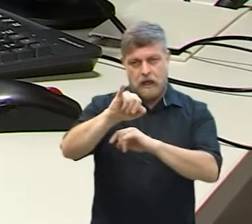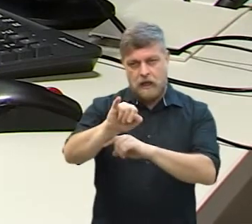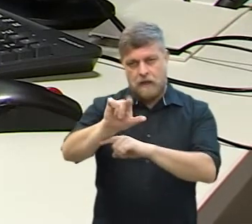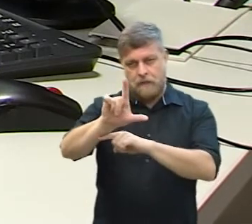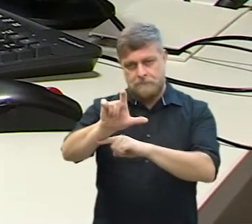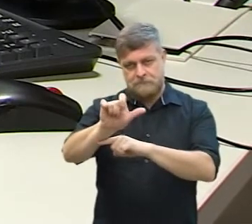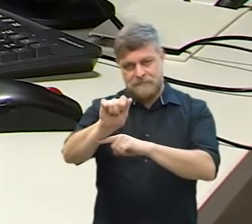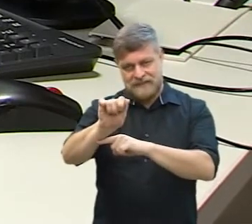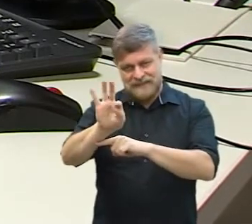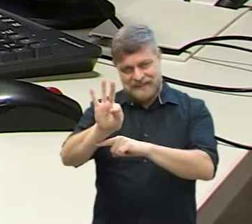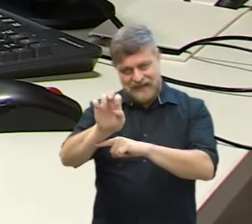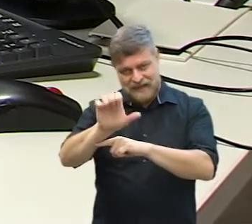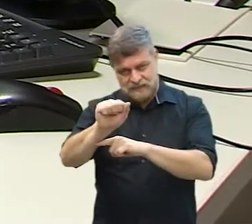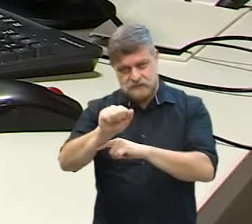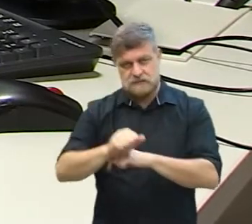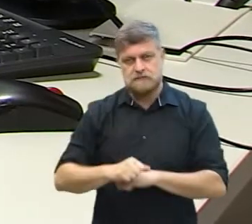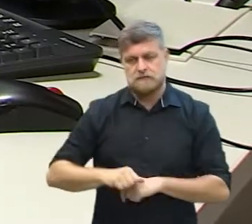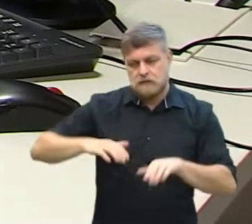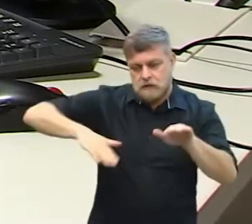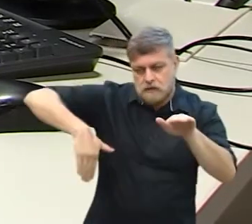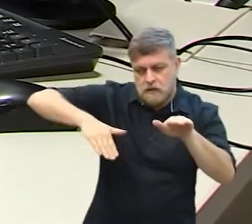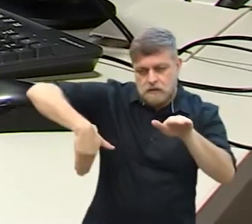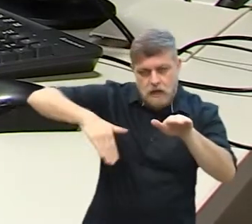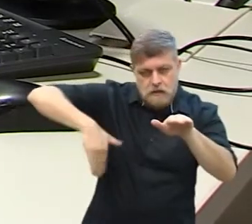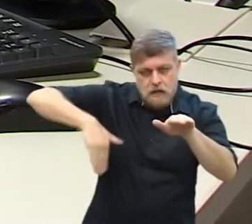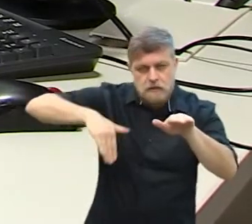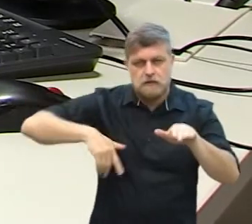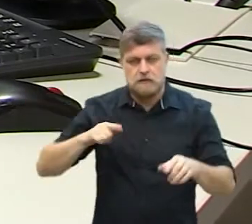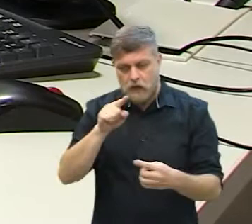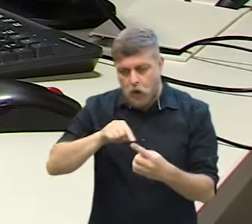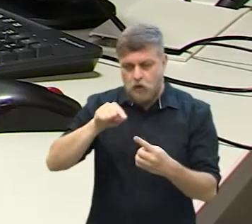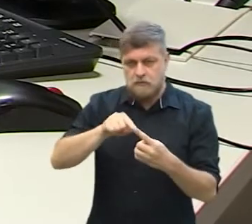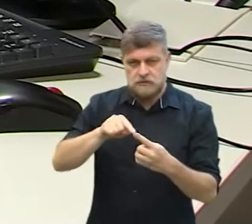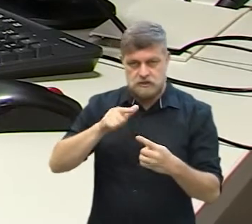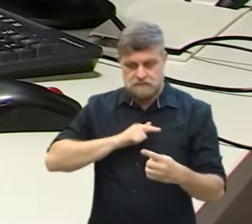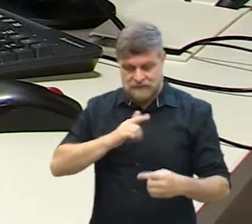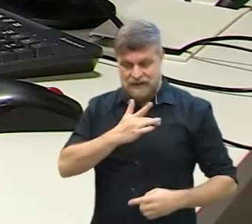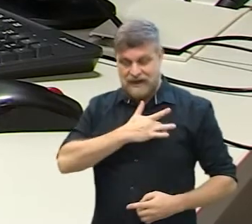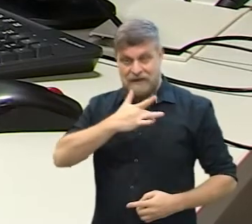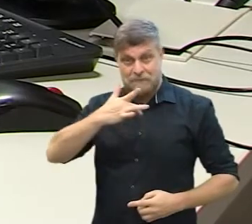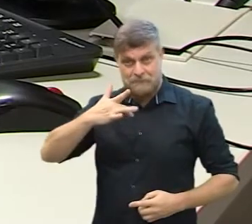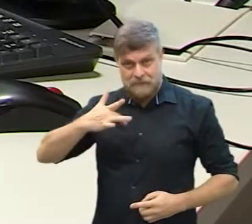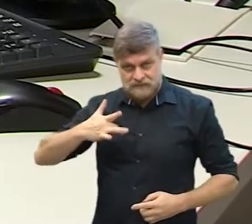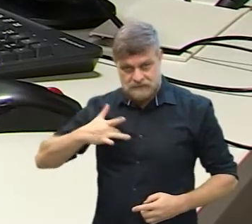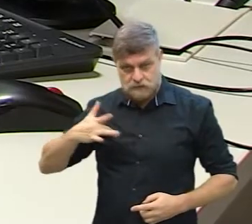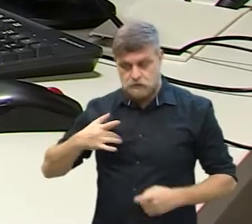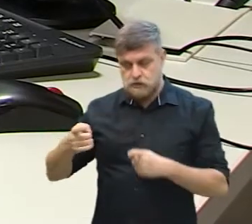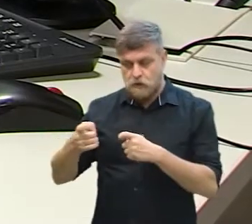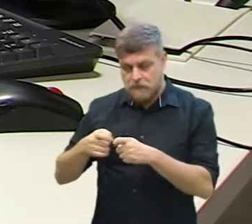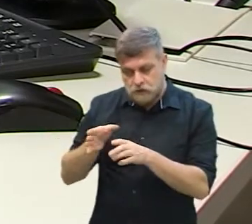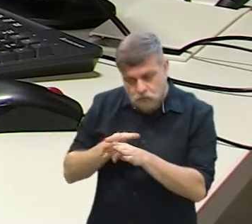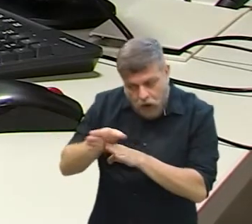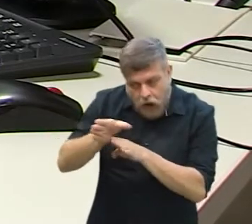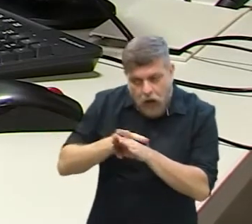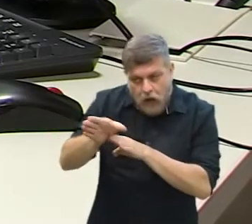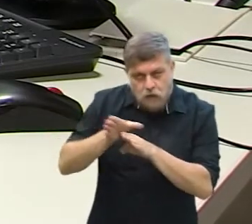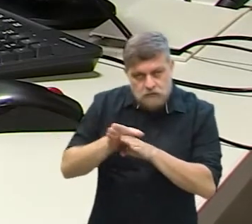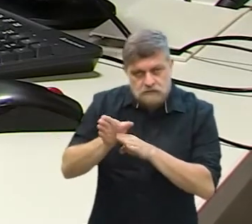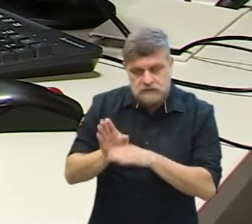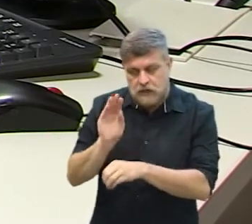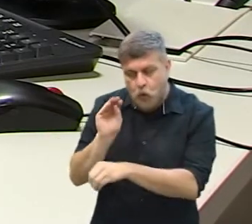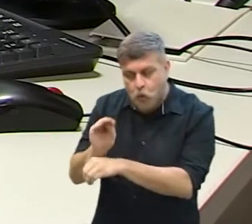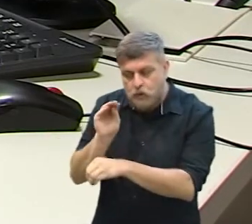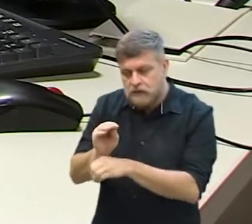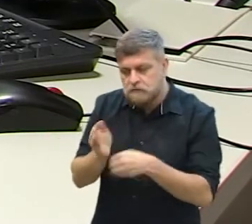hidroginásticas, pessoas que dependem desses estabelecimentos para ter a continuidade de tratamentos médicos, para